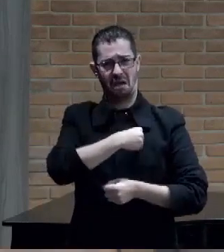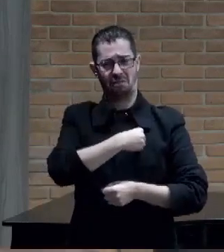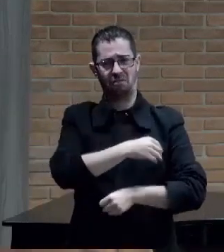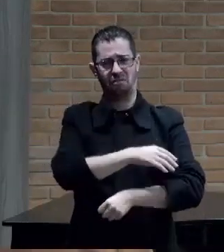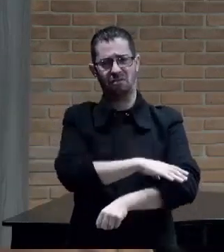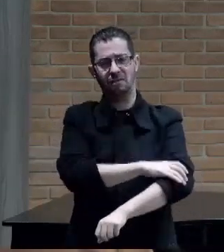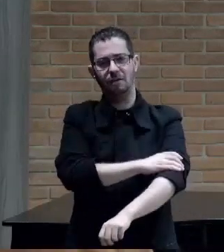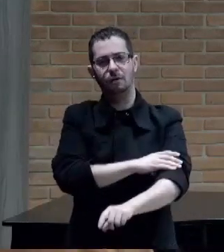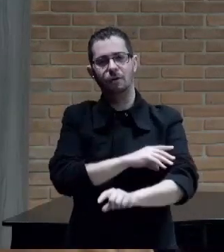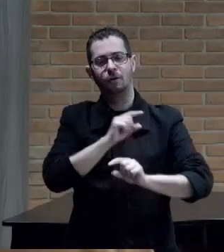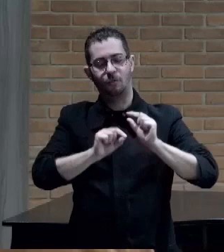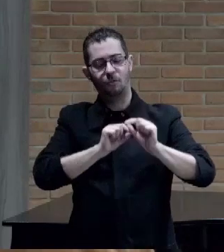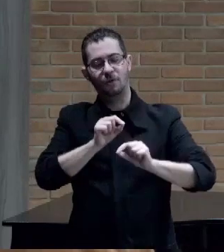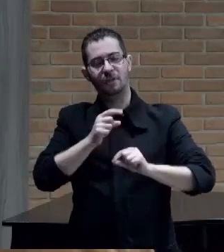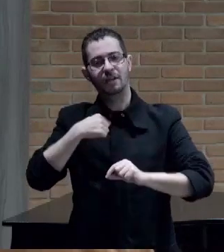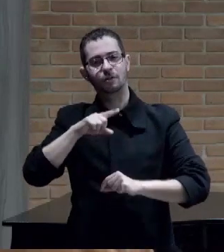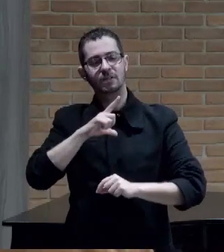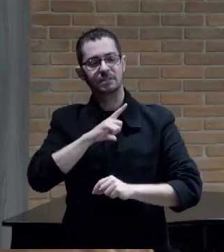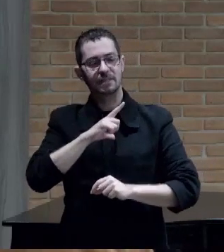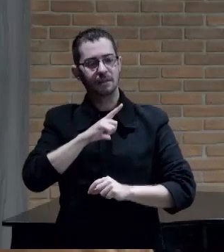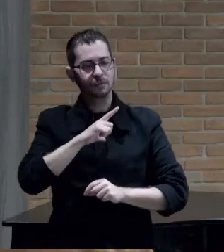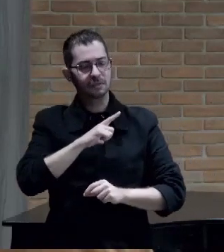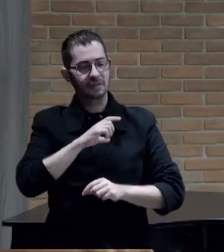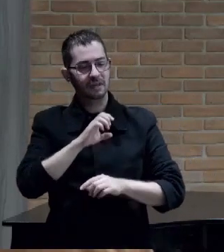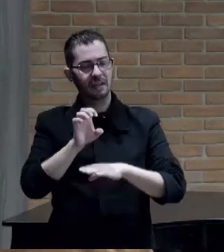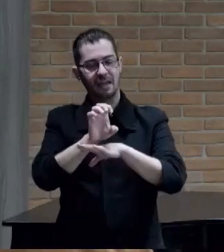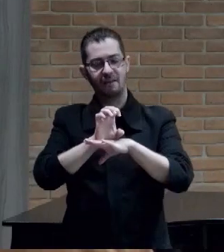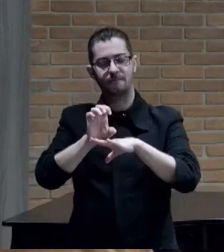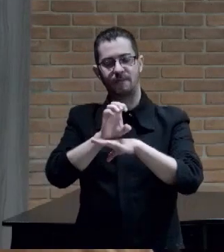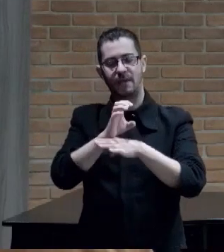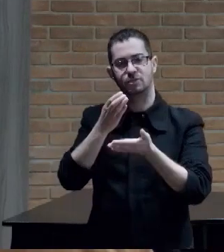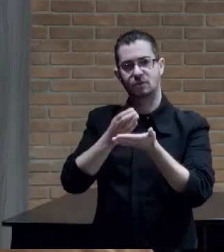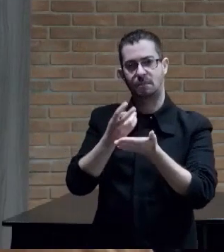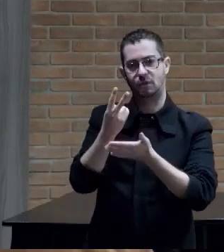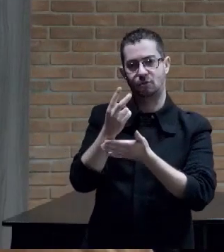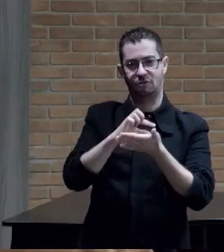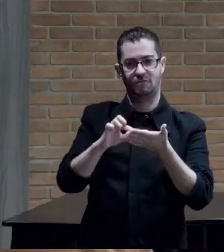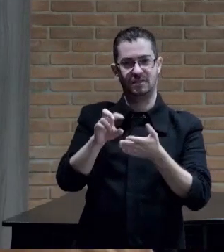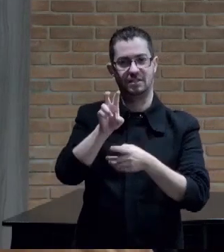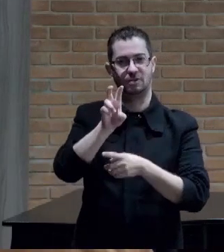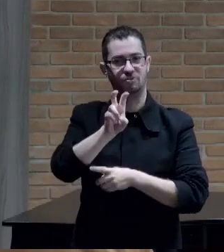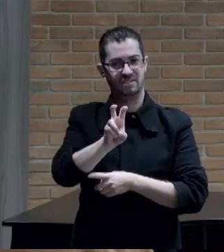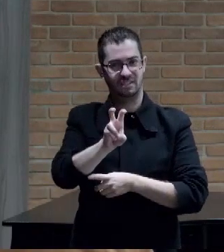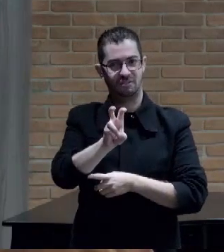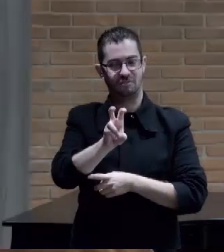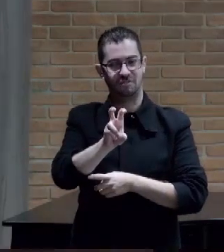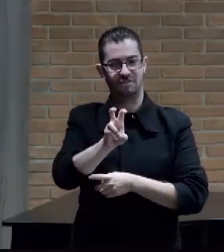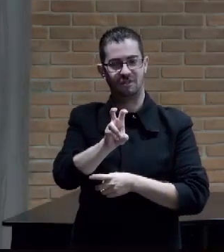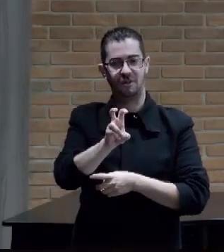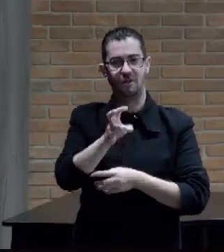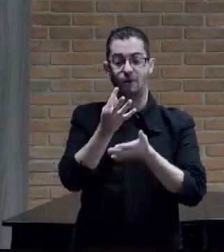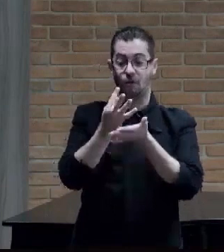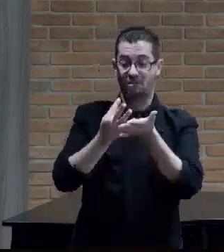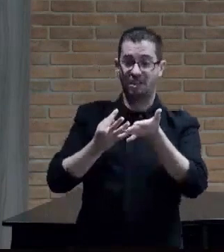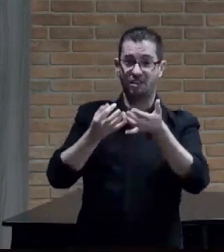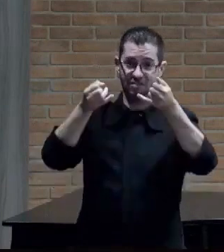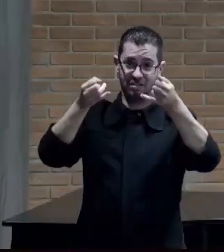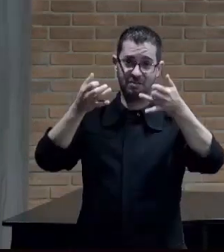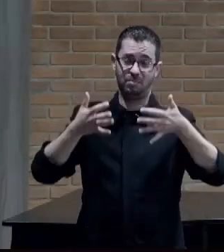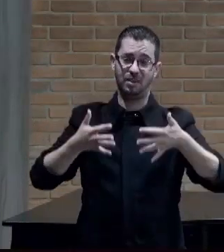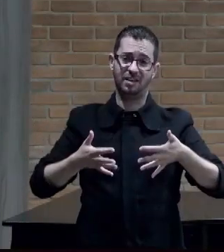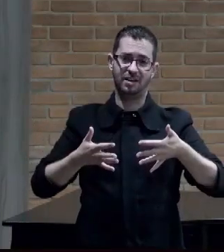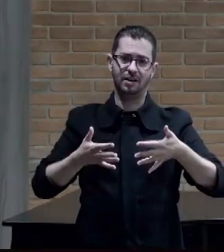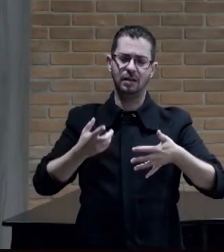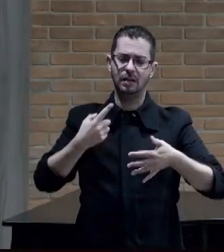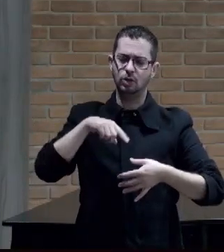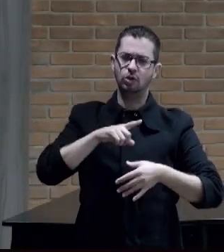o que nós encontramos lá em Efésios, capítulo 2, versículo 5? O texto diz: e estando